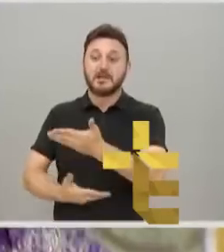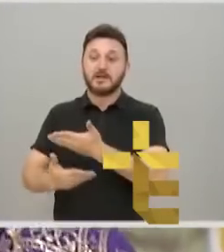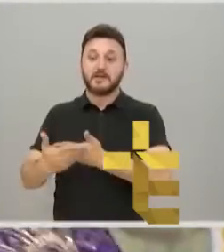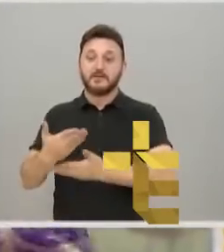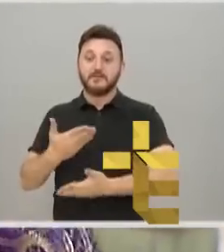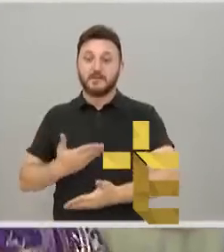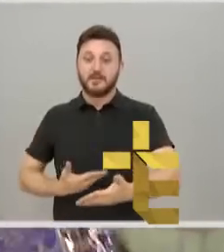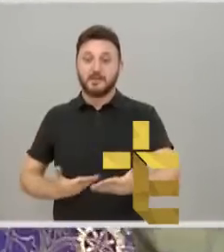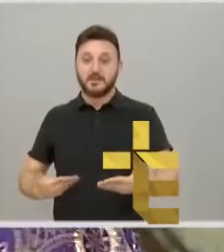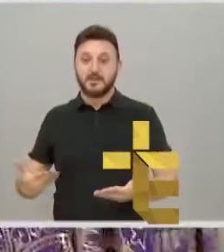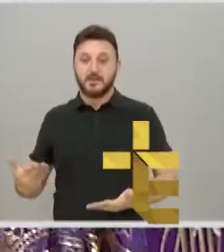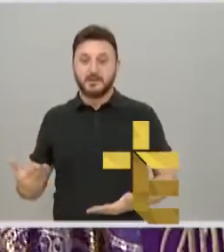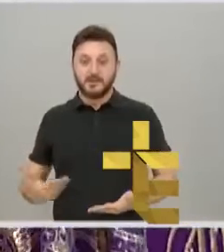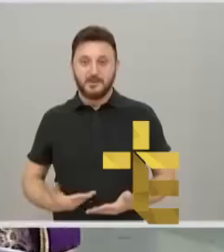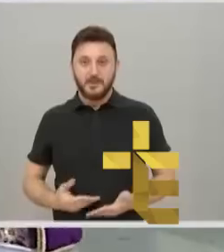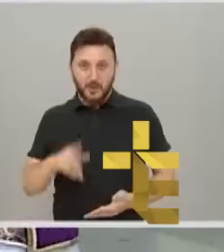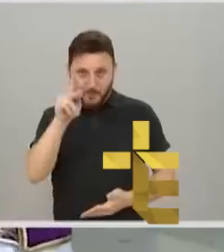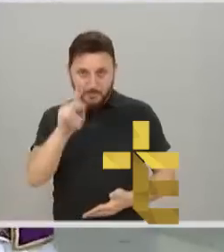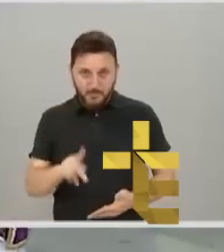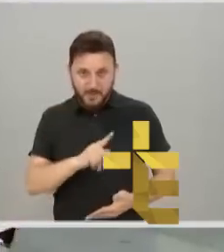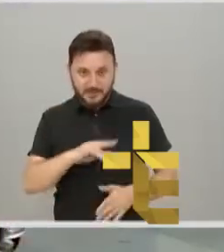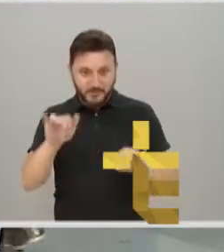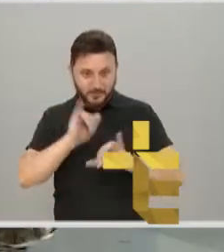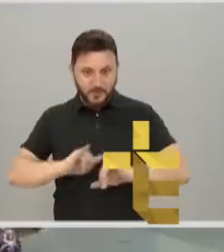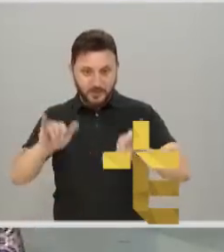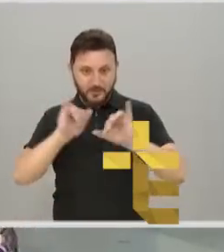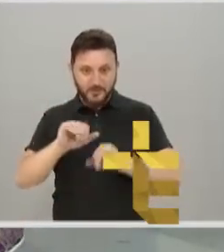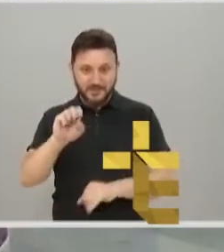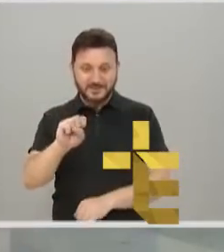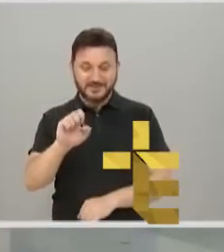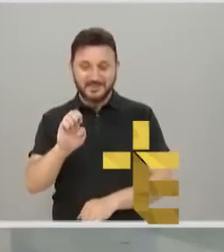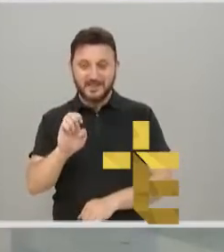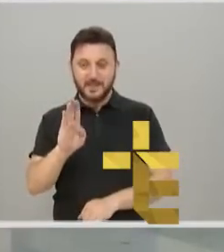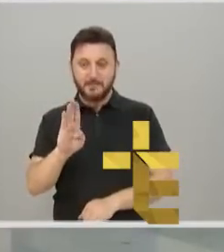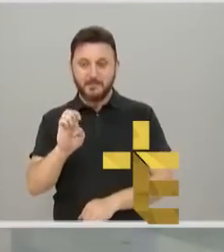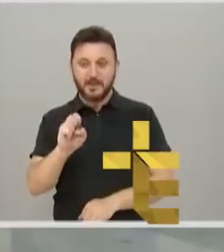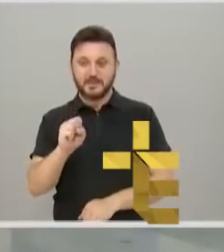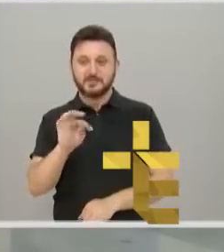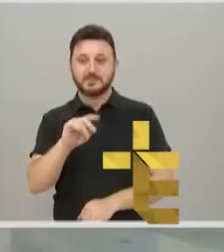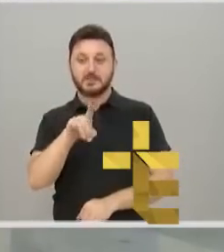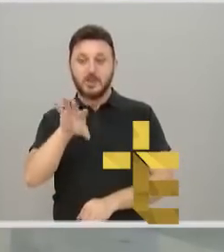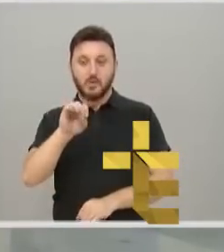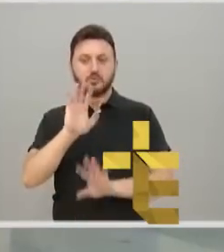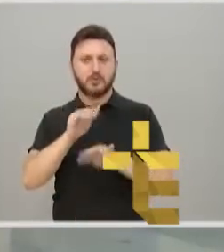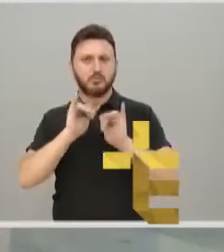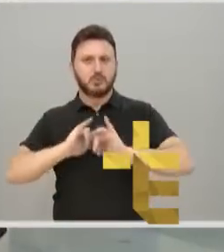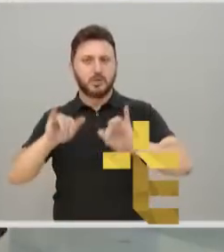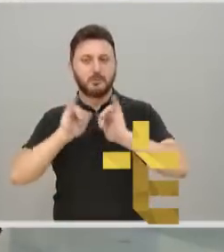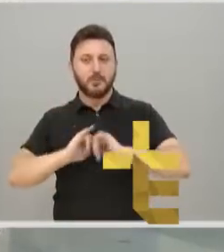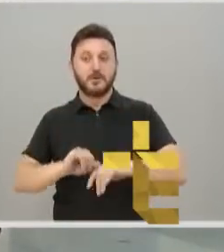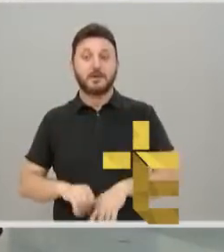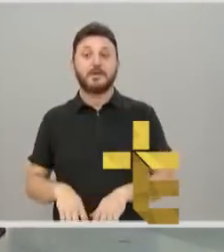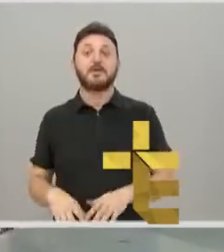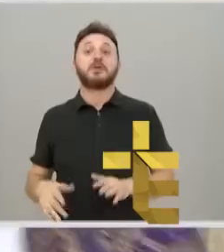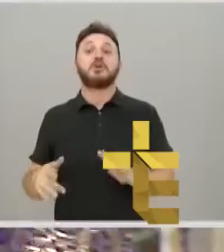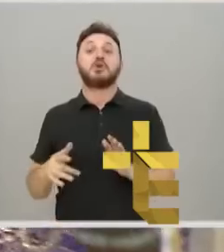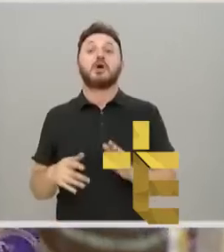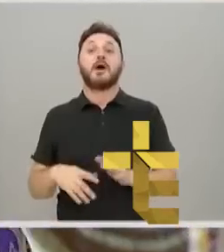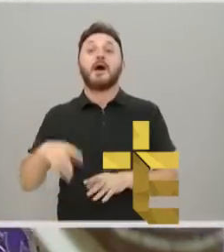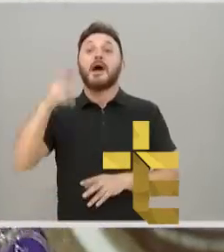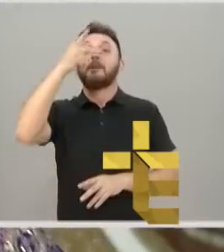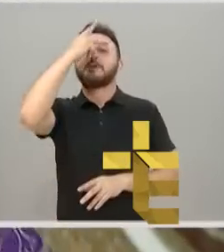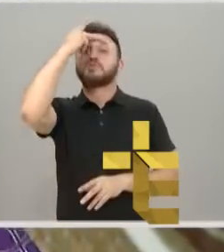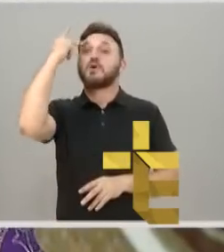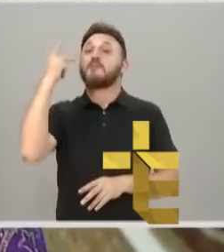é a história, o padre proclamou muito bem, o padre Sebastião de Fortaleza, porque alguém vai dizer, se alguém quer me seguir, tome a sua cruz.